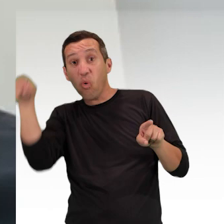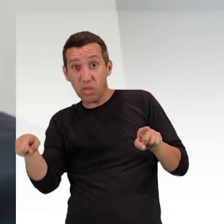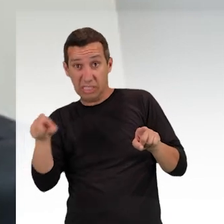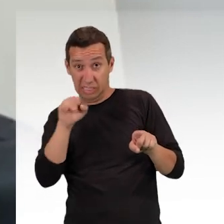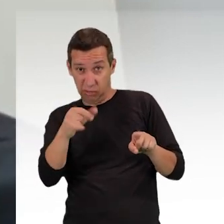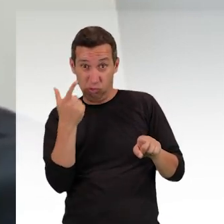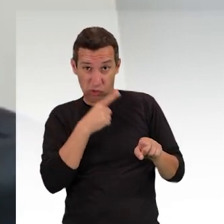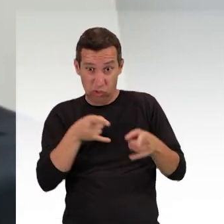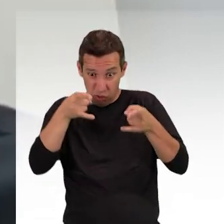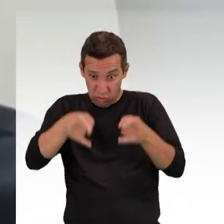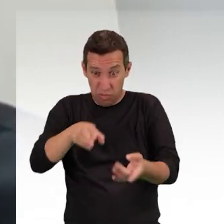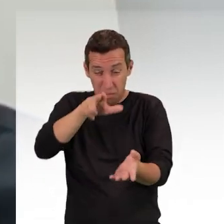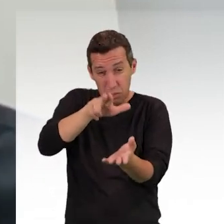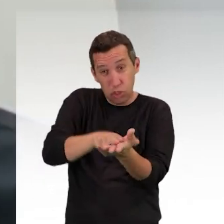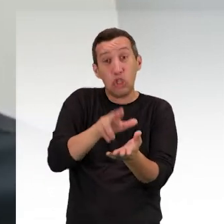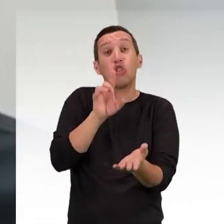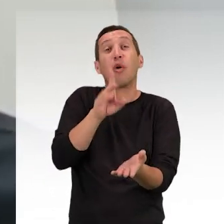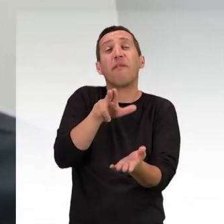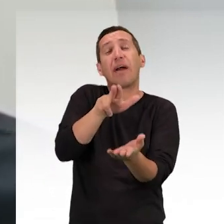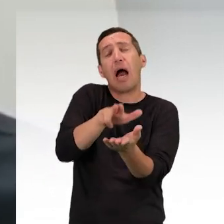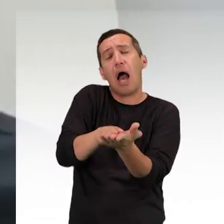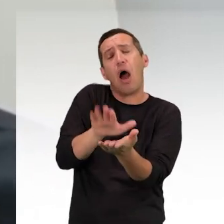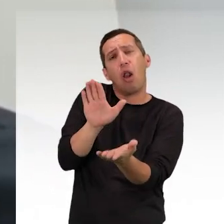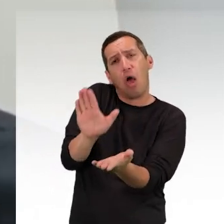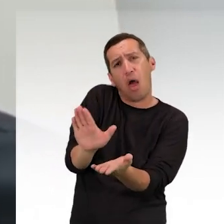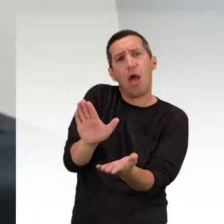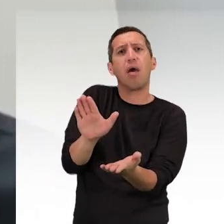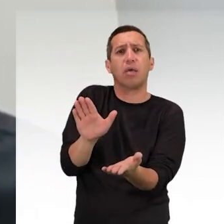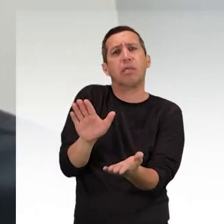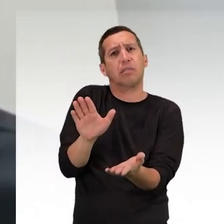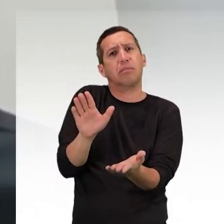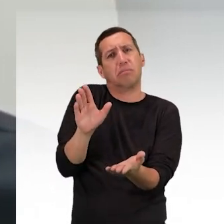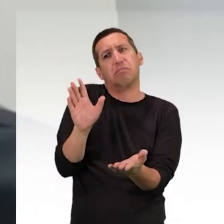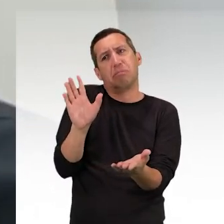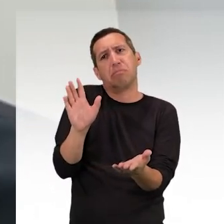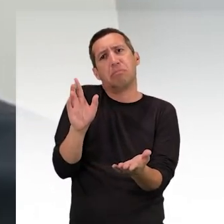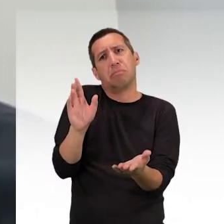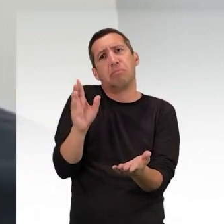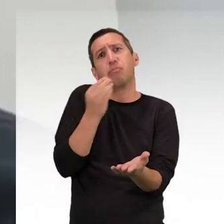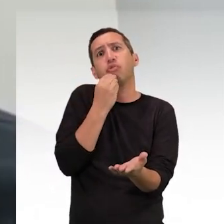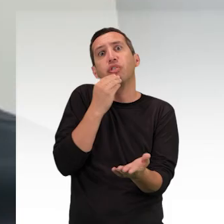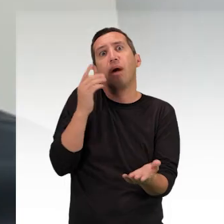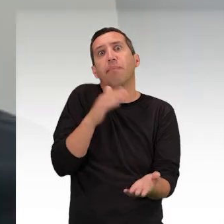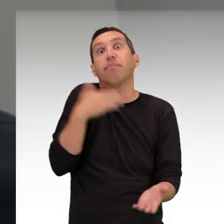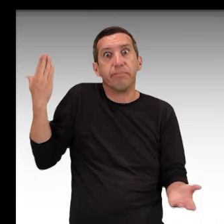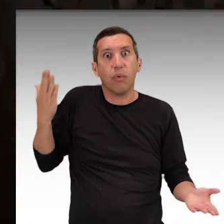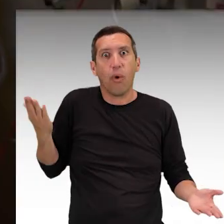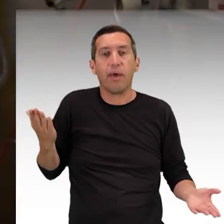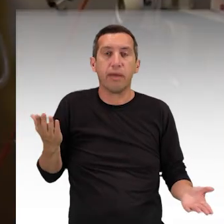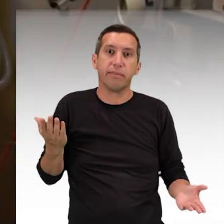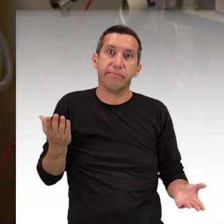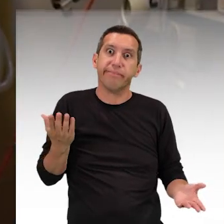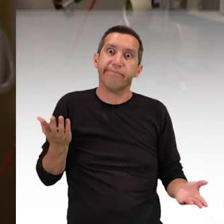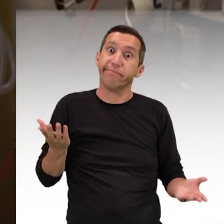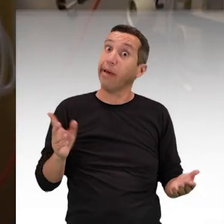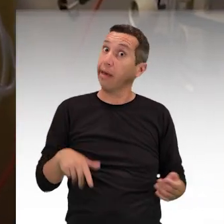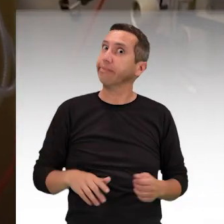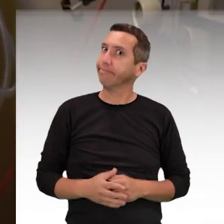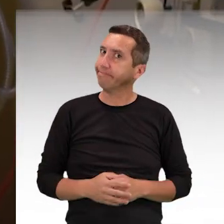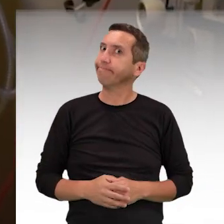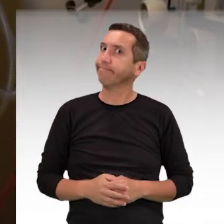seguinte, se você conseguisse um leito pelo menos para ficar internado, já existia uma grande possibilidade de você estar morto.